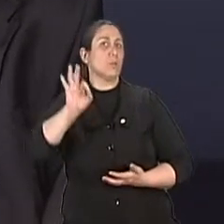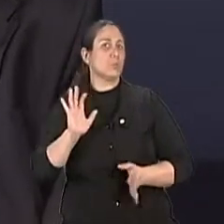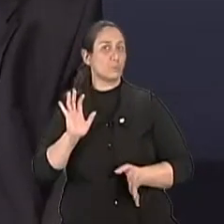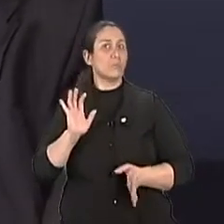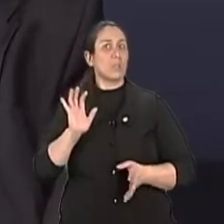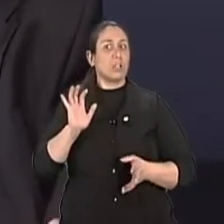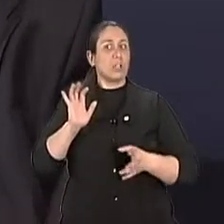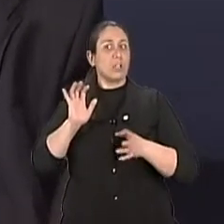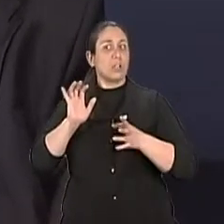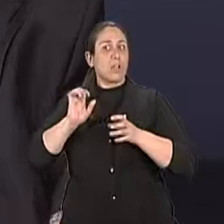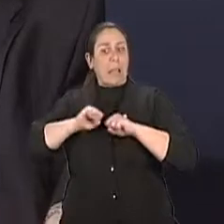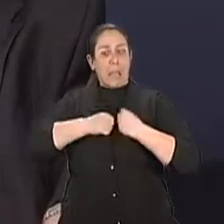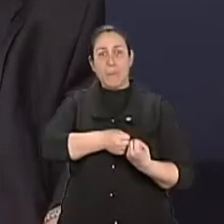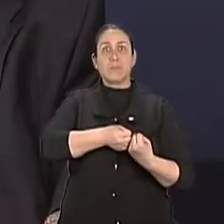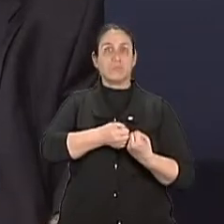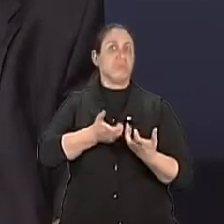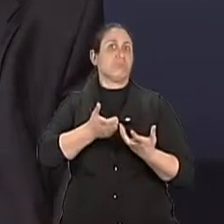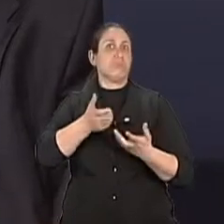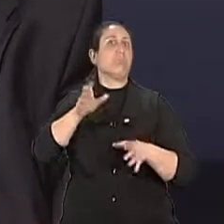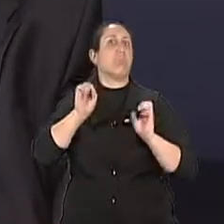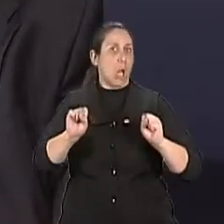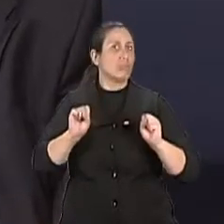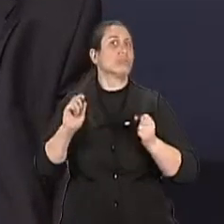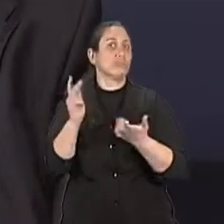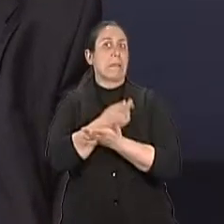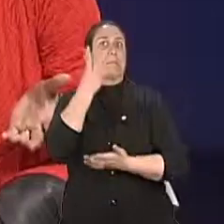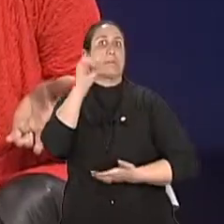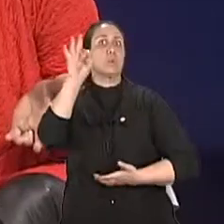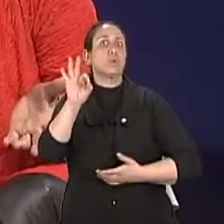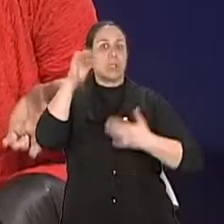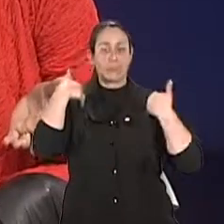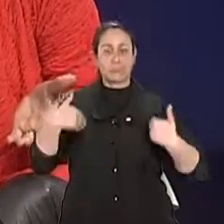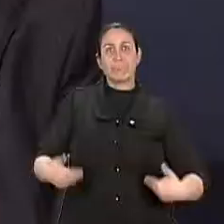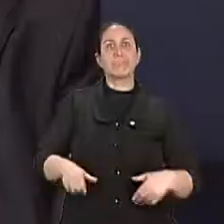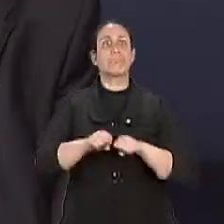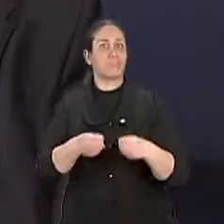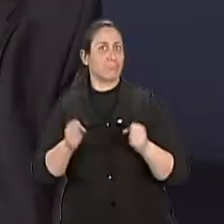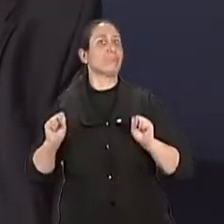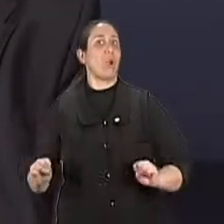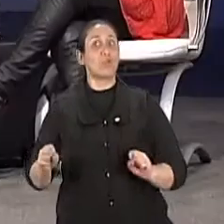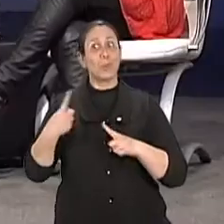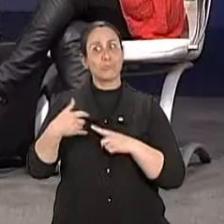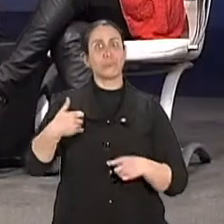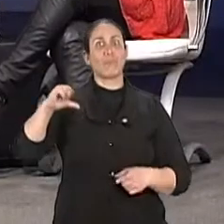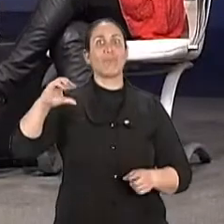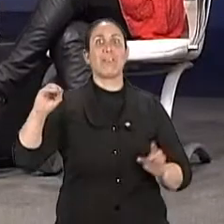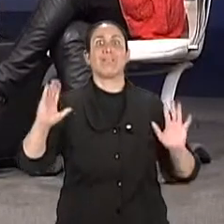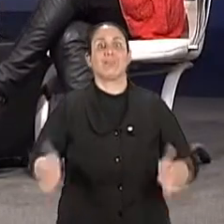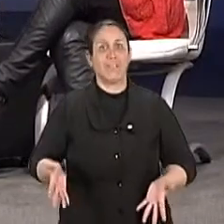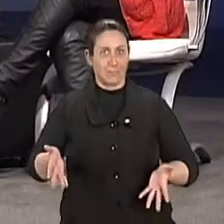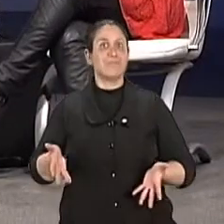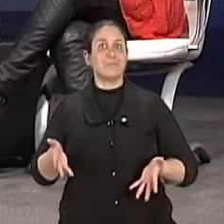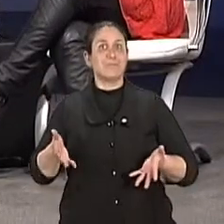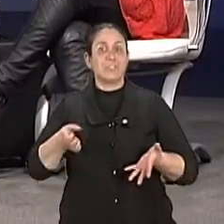Uhum. Mas que legal falar em 90 anos, né? Maravilha, então... maravilha. Claro que tem que ter algum ônus, né? Isso. Viver tanto também tem o seu